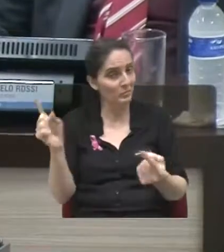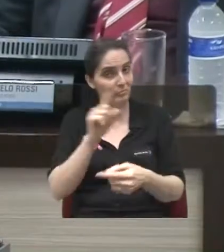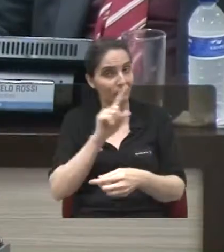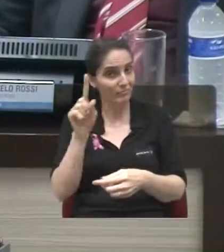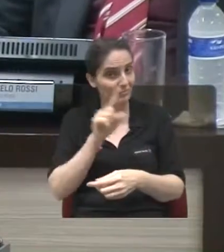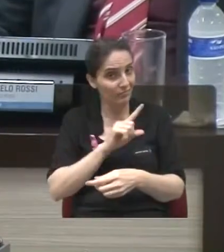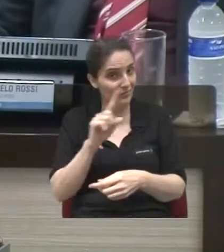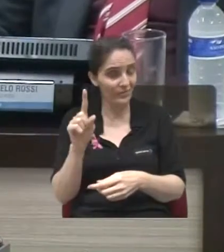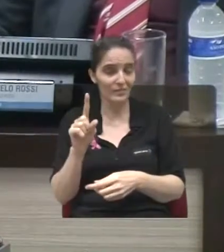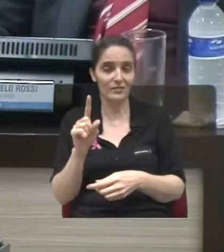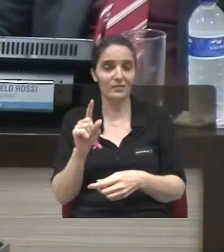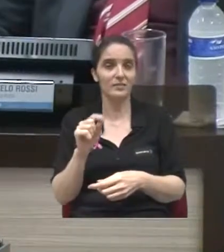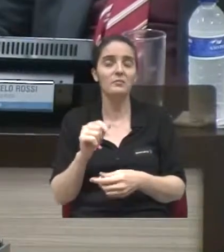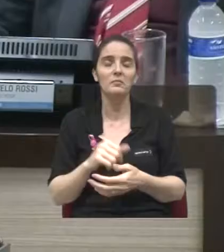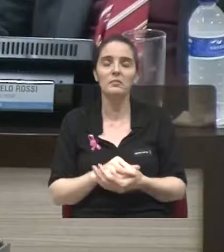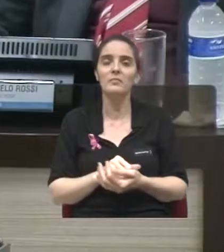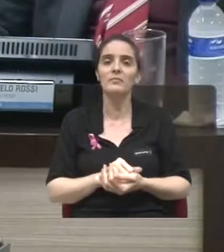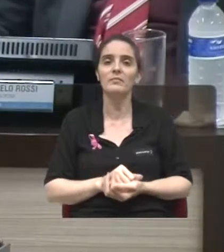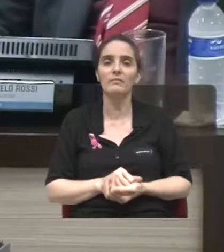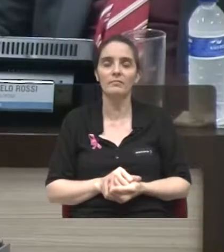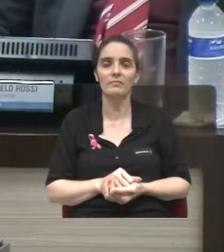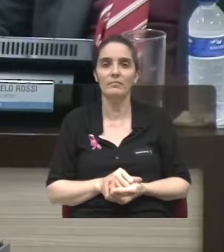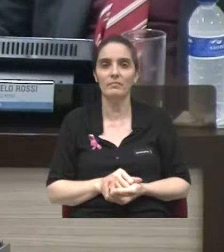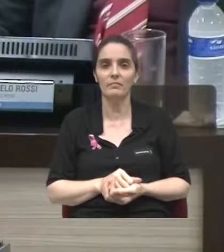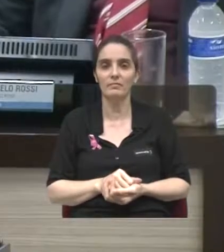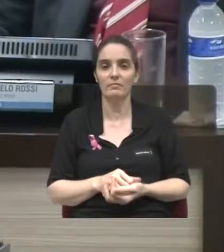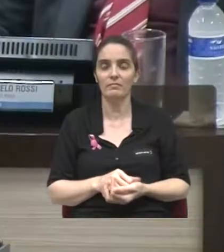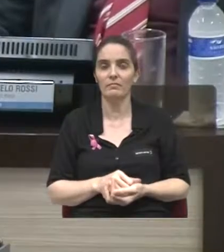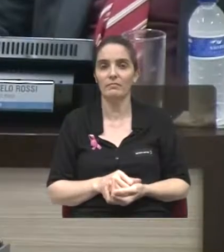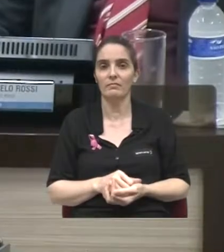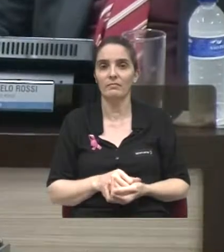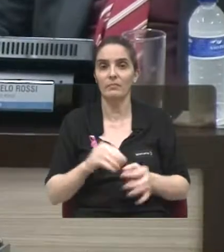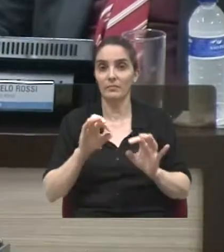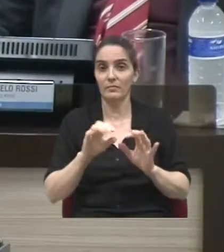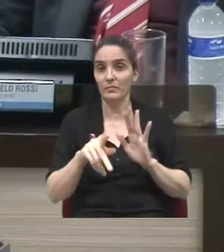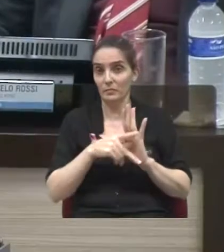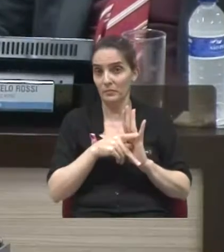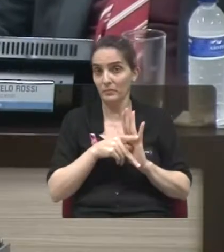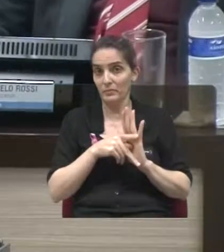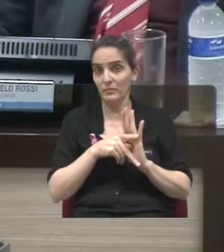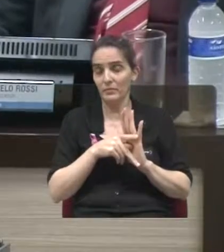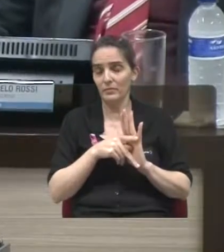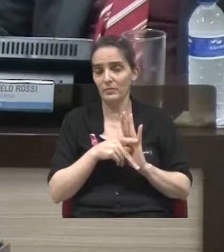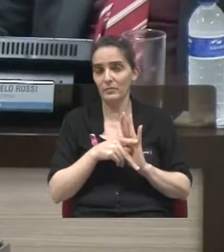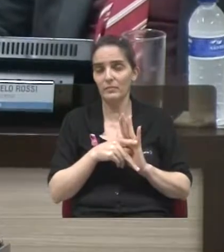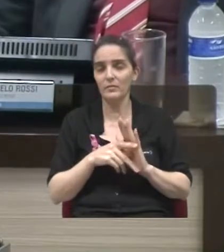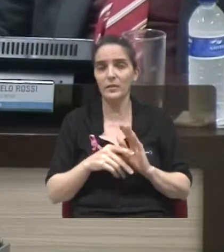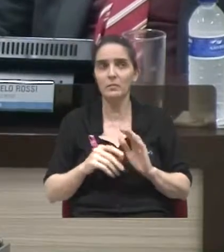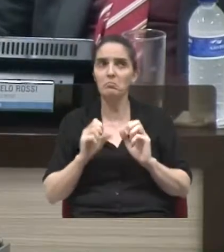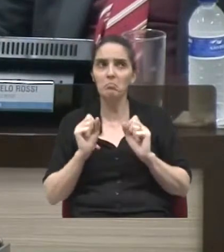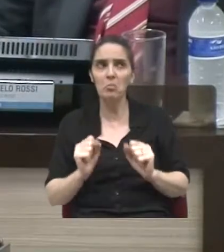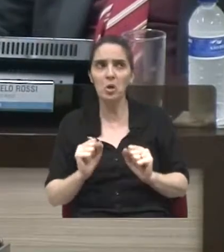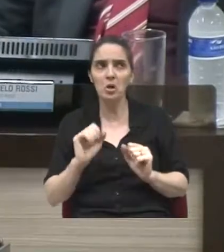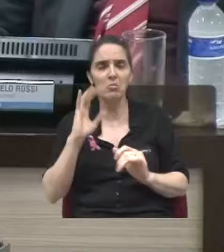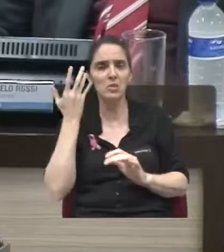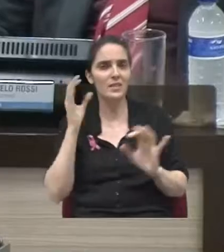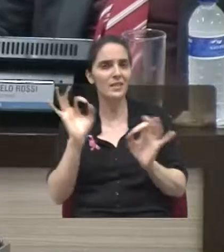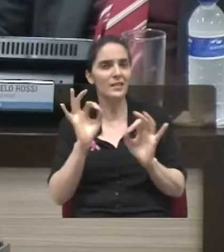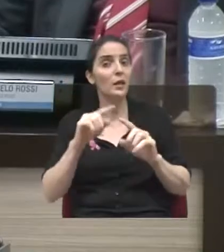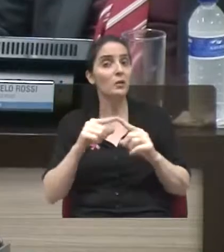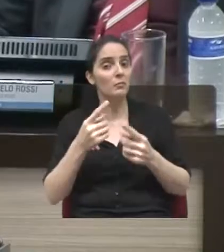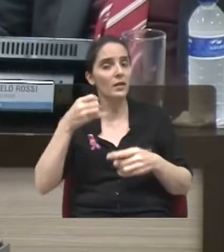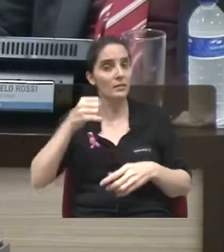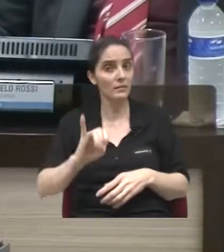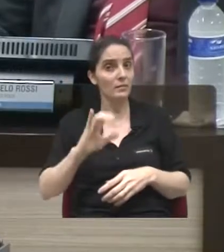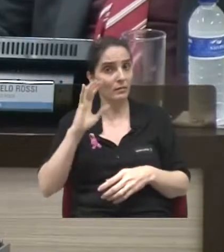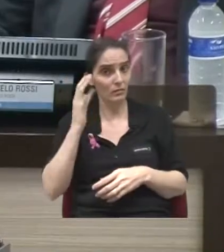esse pode, essa atitude pode ter. Pode nunca acontecer nada, mas no dia que acontece é que todos